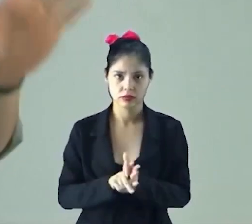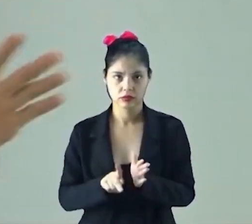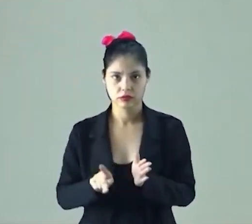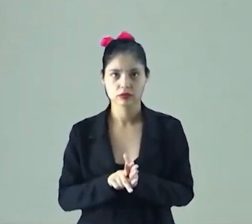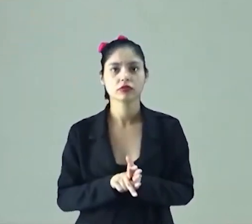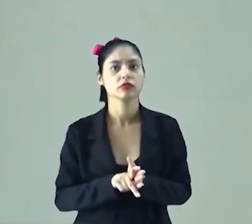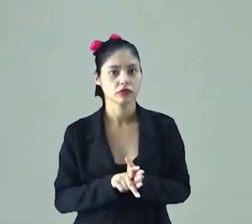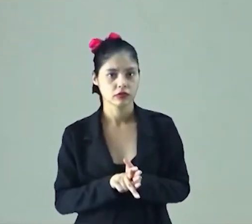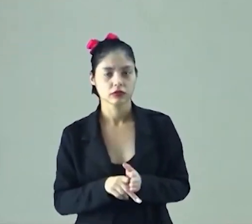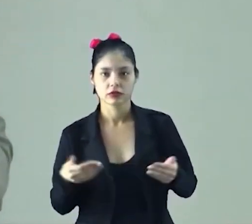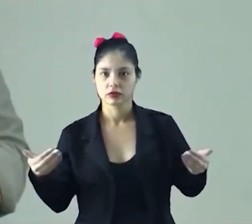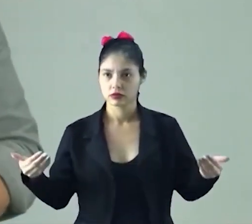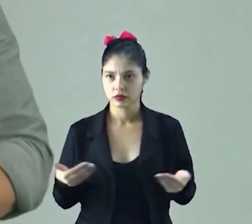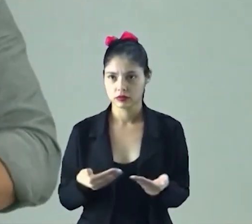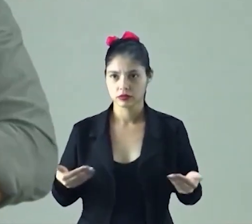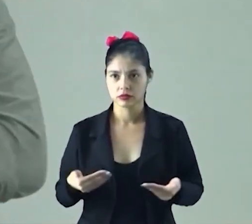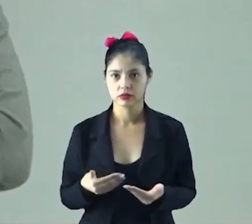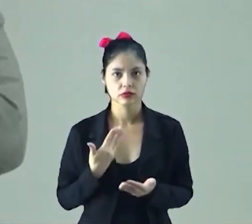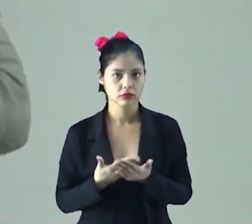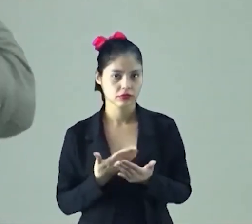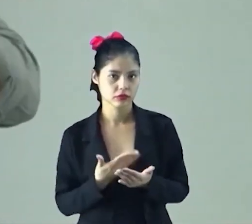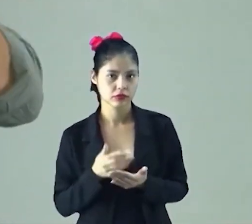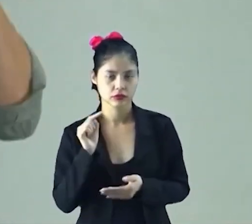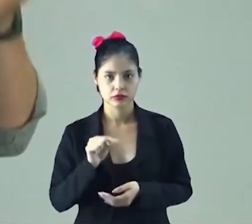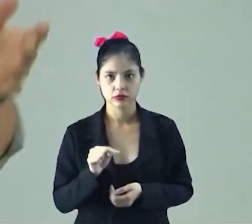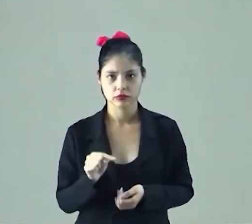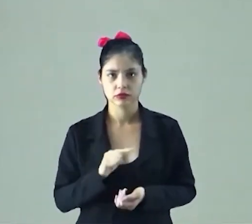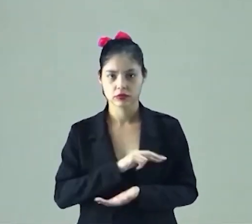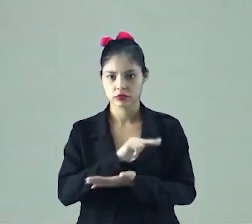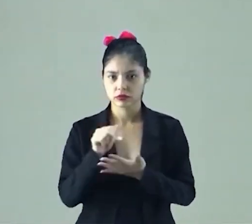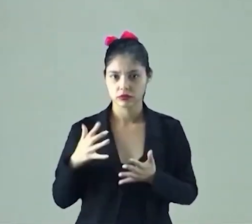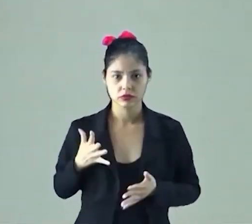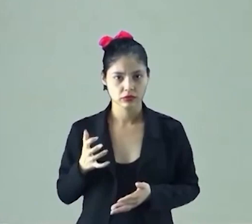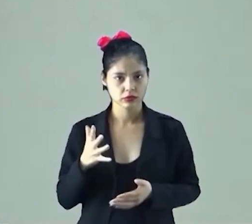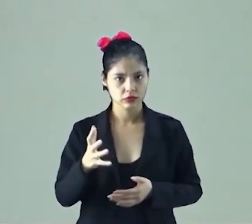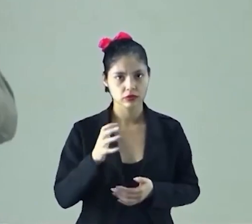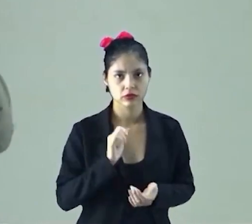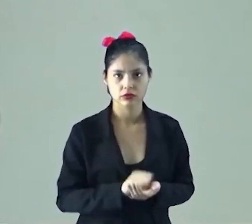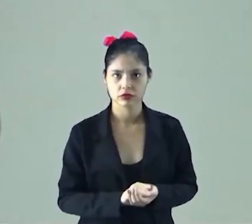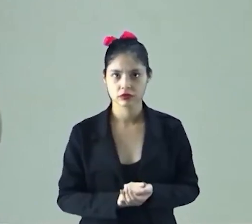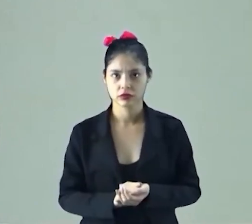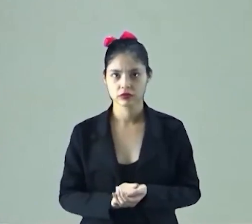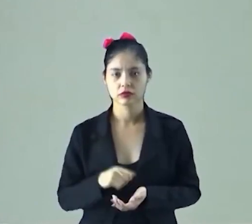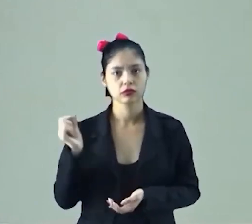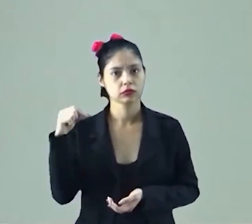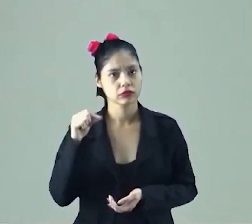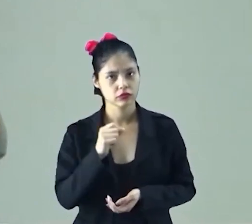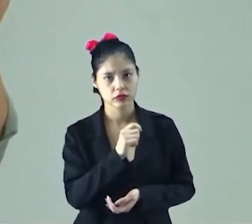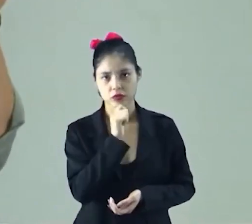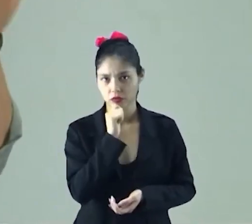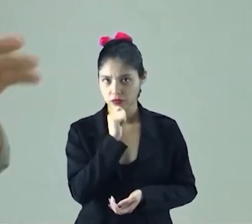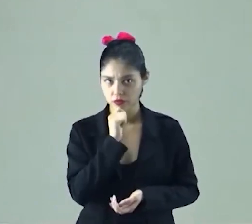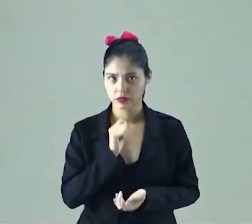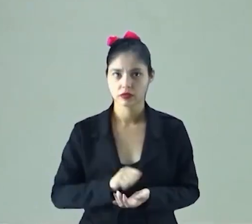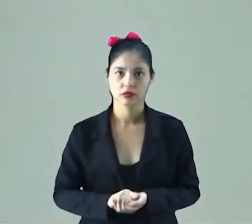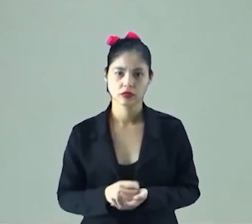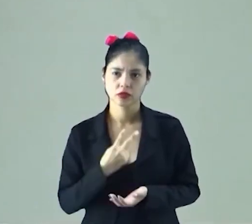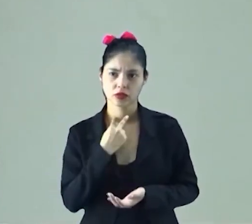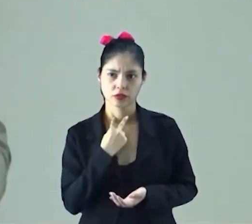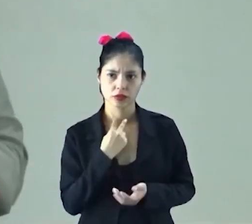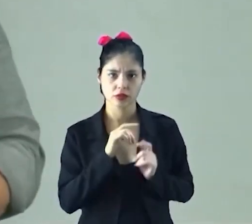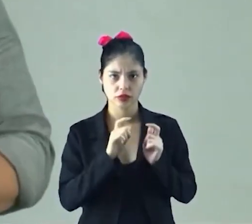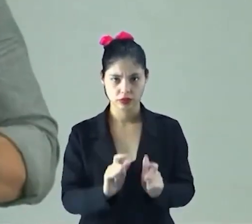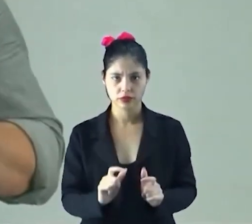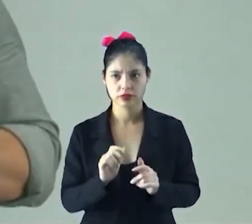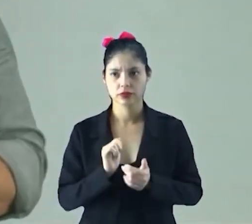exatamente nesse ambiente agora. Por exemplo, que eu estou dando aula, aqui deve ter um tanto de bactéria, um tanto de fungo, um tanto de inseto que eu não estou vendo, mas eles estão ocupando esse